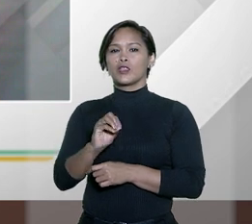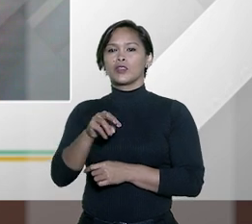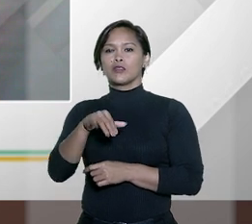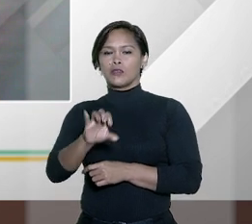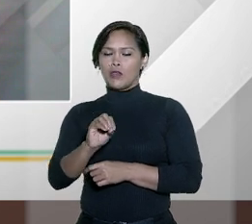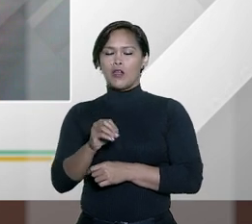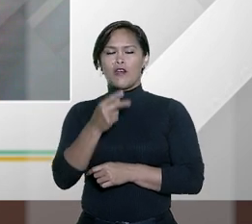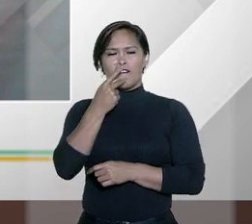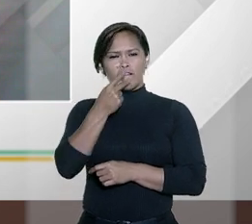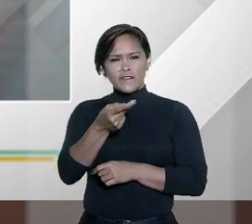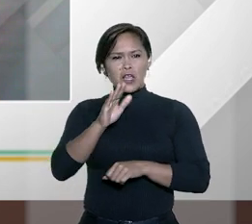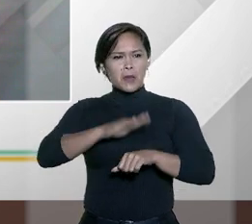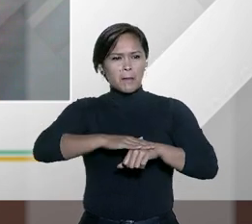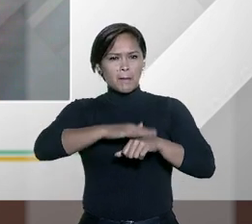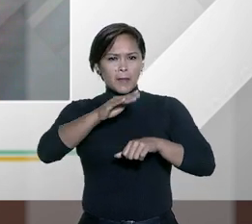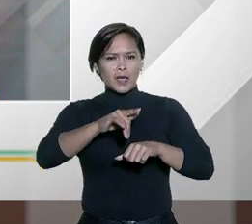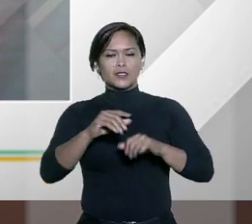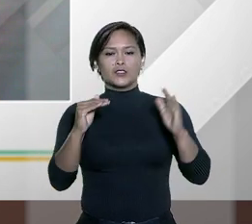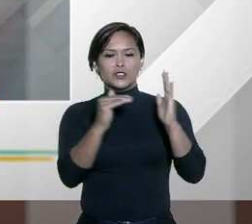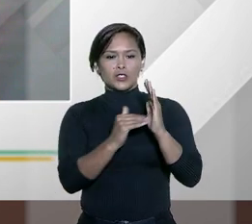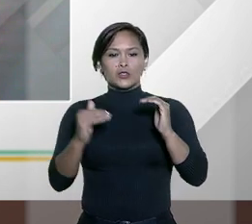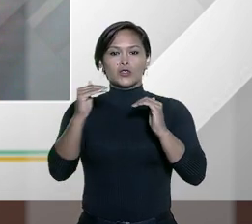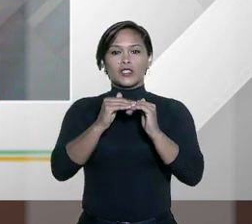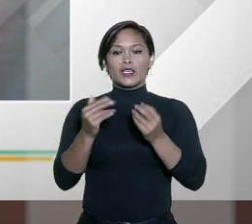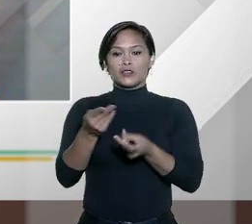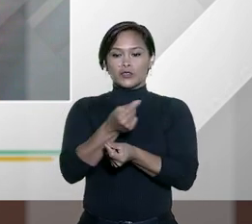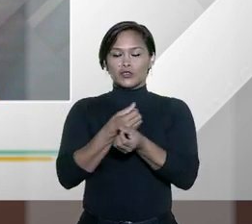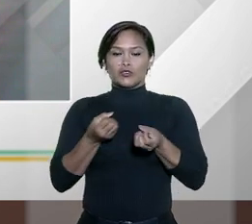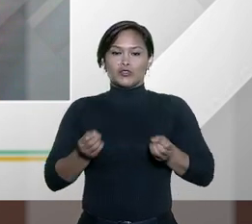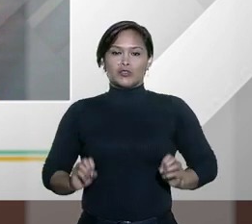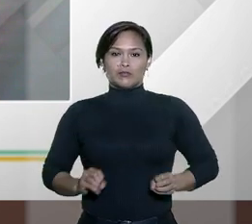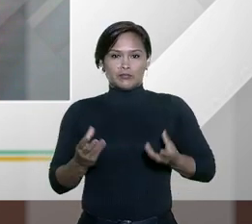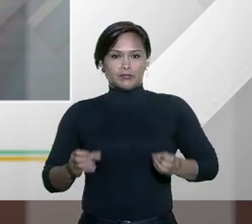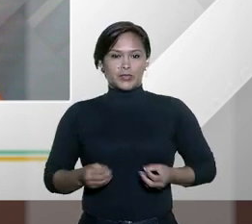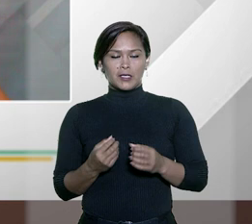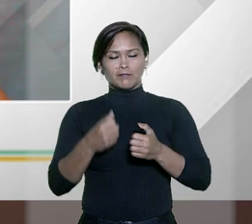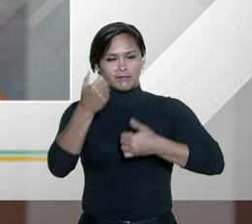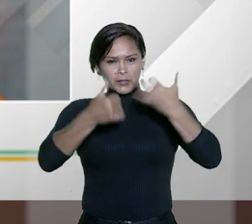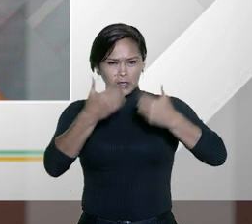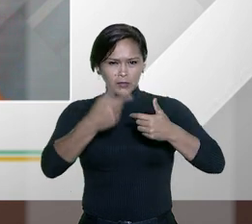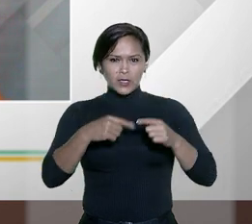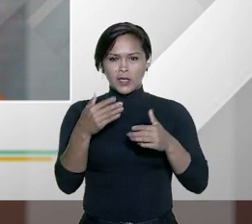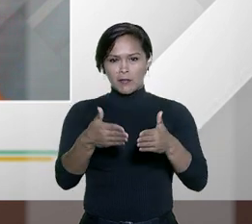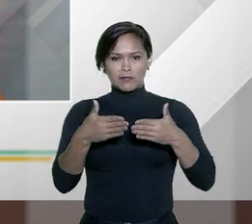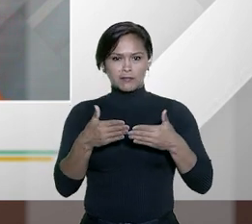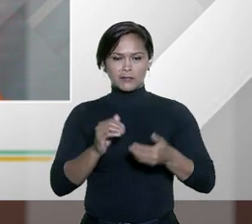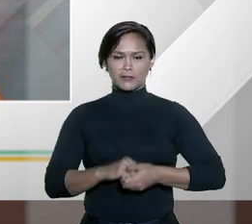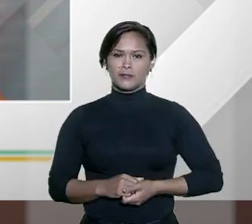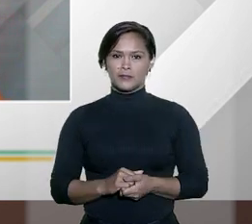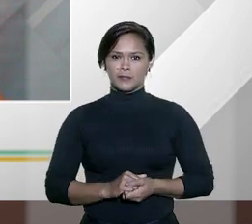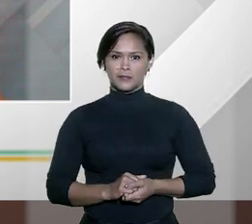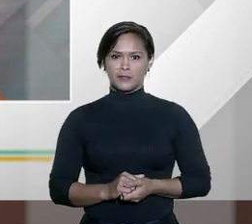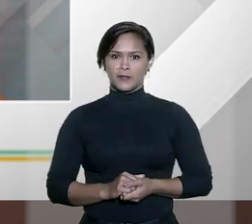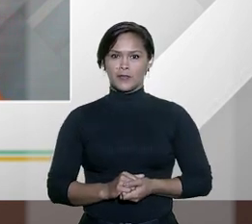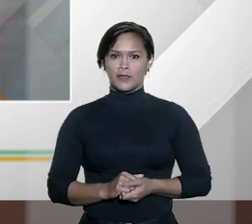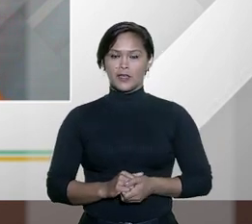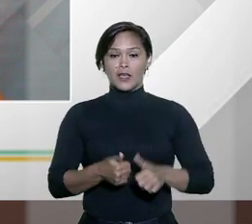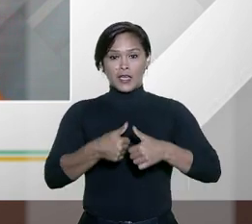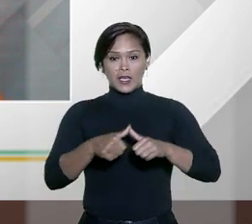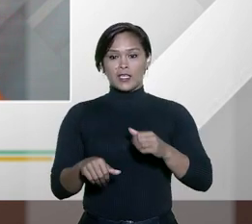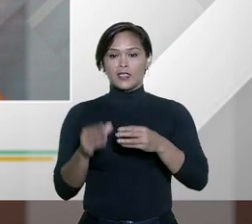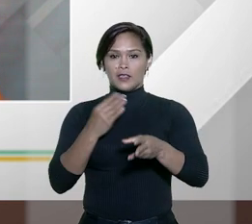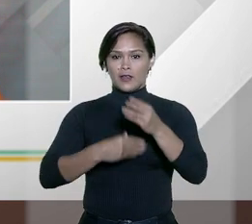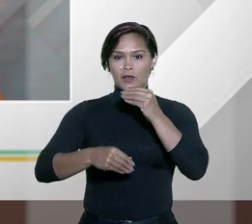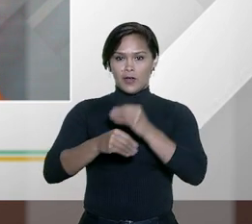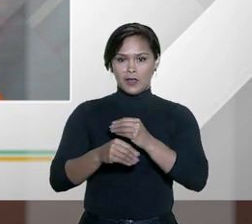muito se falou então do chamado teto de gastos. Explica esse ponto para a gente, por favor. Então, a